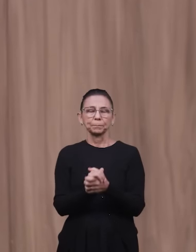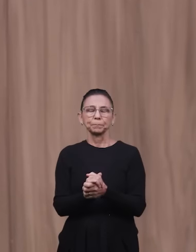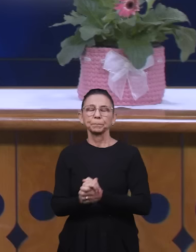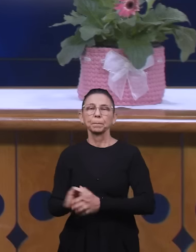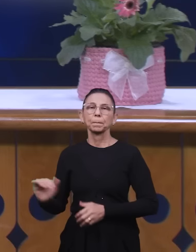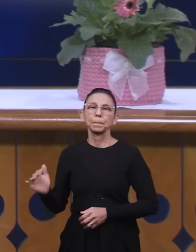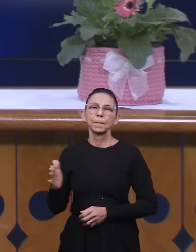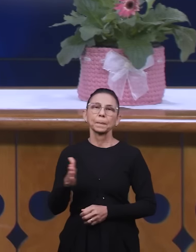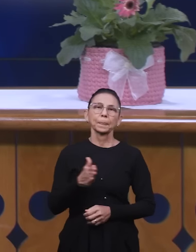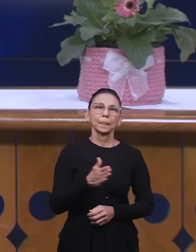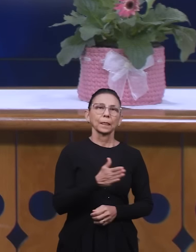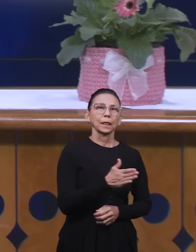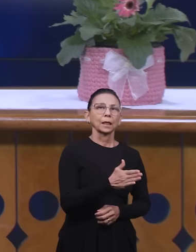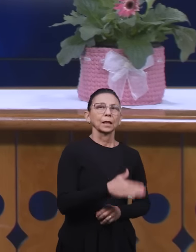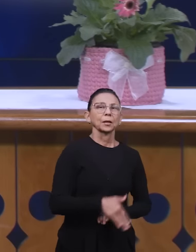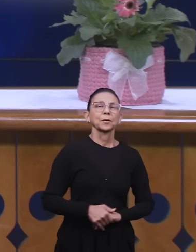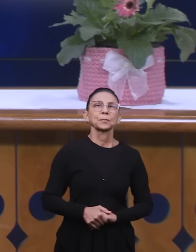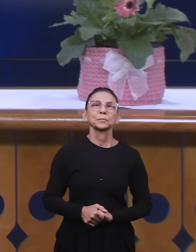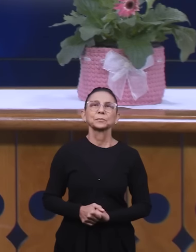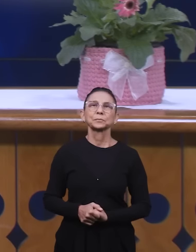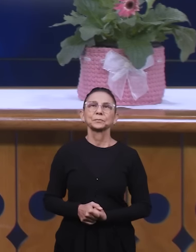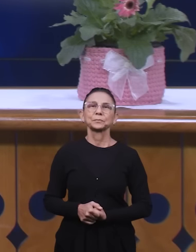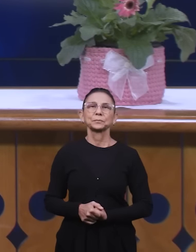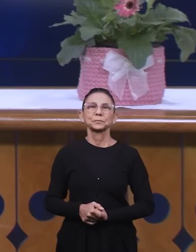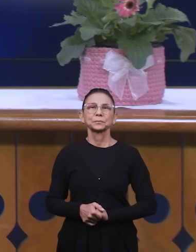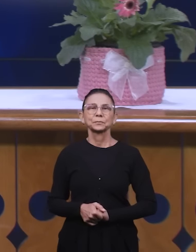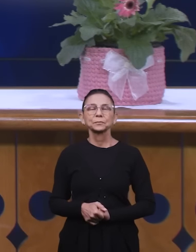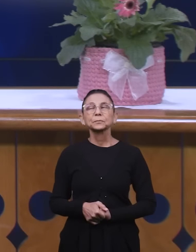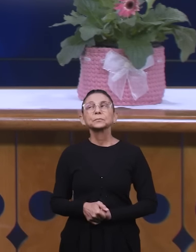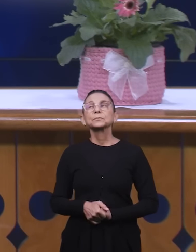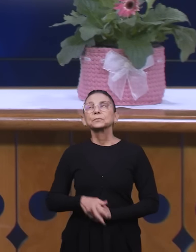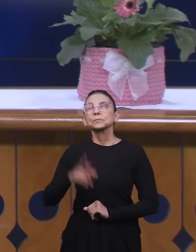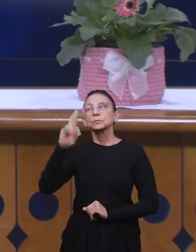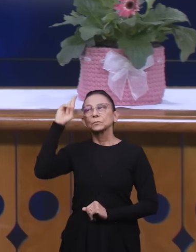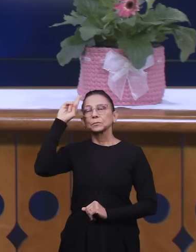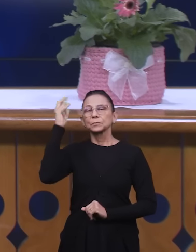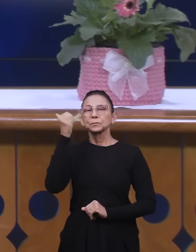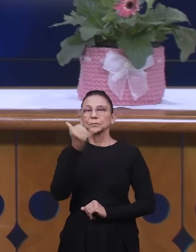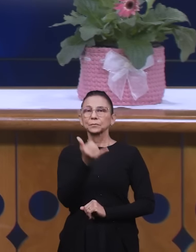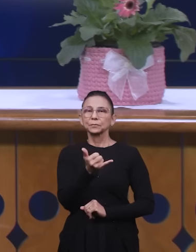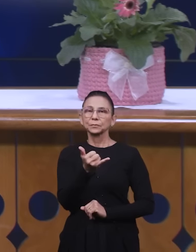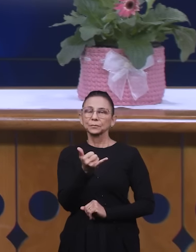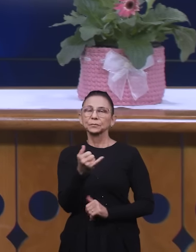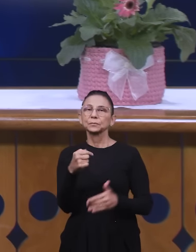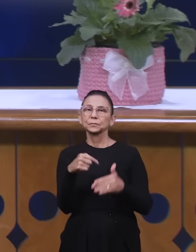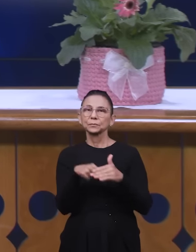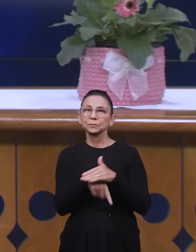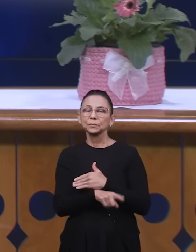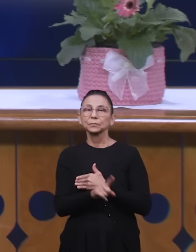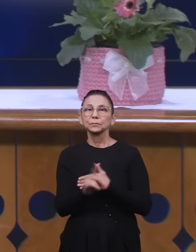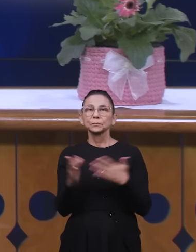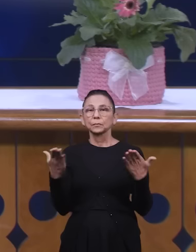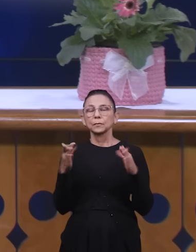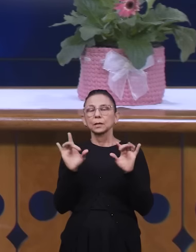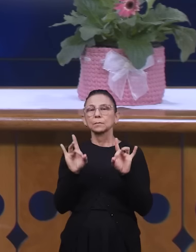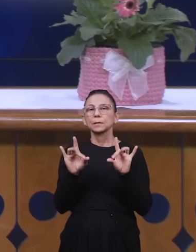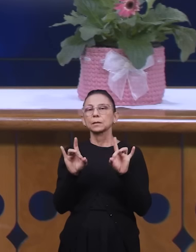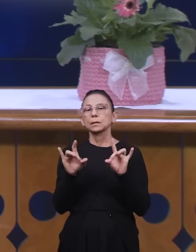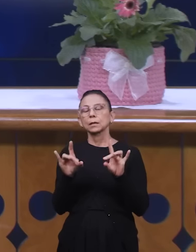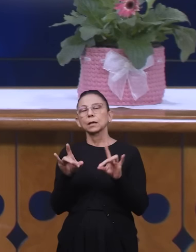desfeita. Amém. Graças a Deus, o Senhor, Ele tem falado profundamente conosco.